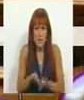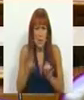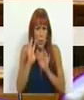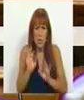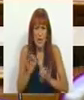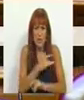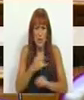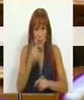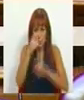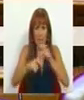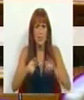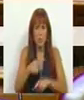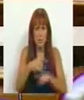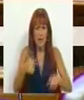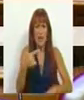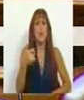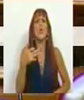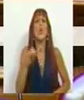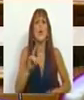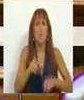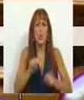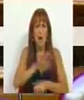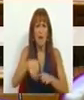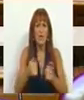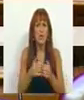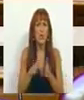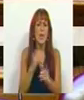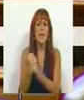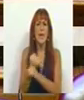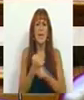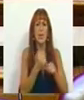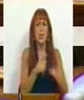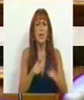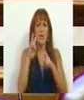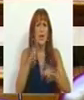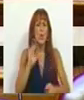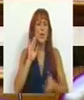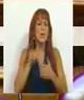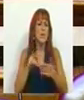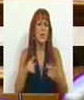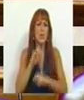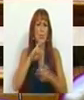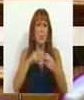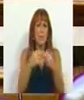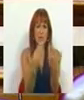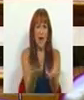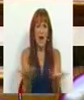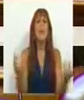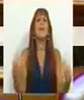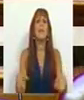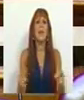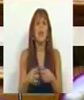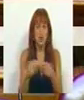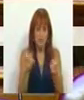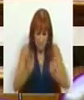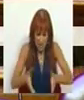de cuidados de saúde para a população do Médio Tejo, passa por envolver todas as entidades para encontrar soluções para os problemas que existem e que têm de